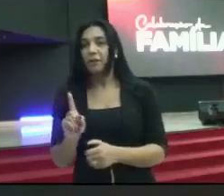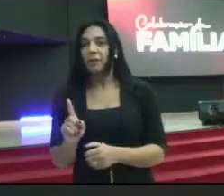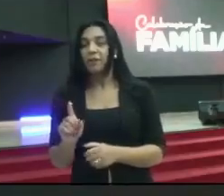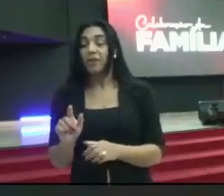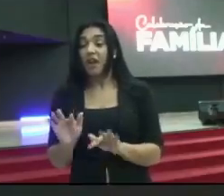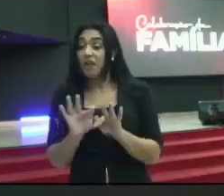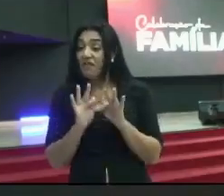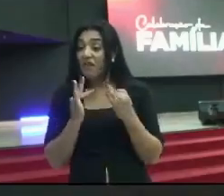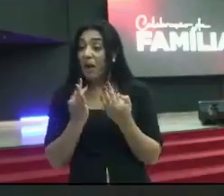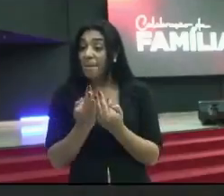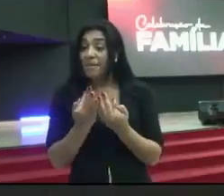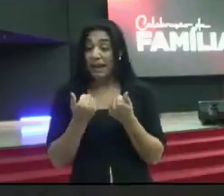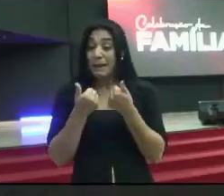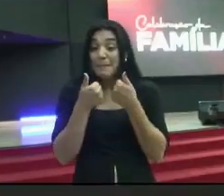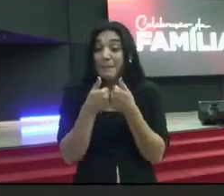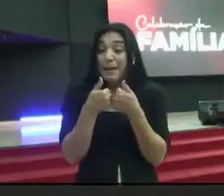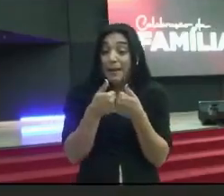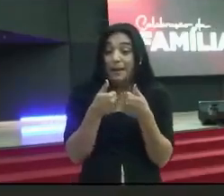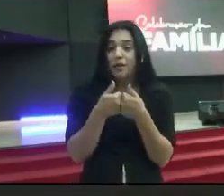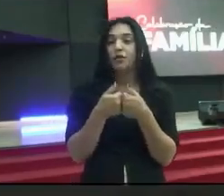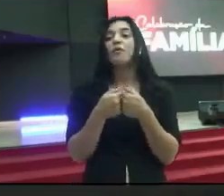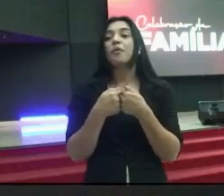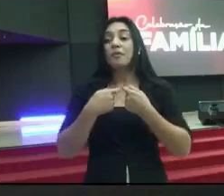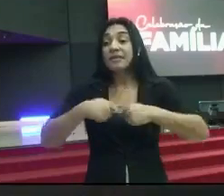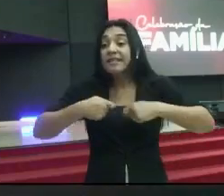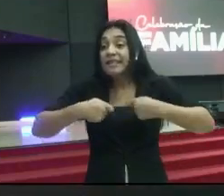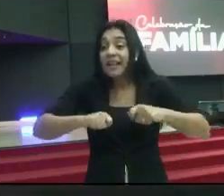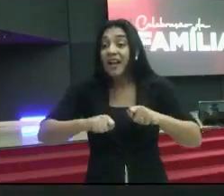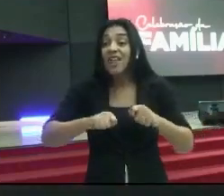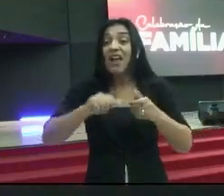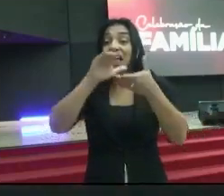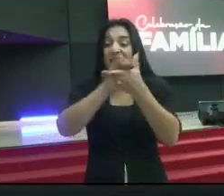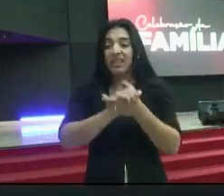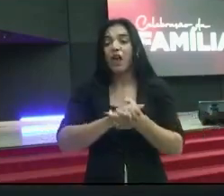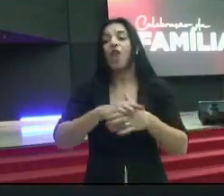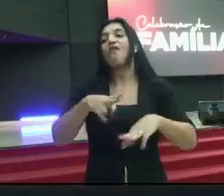O parente mais próximo teria que casar com a